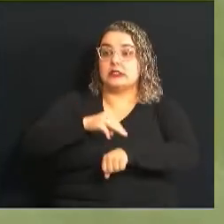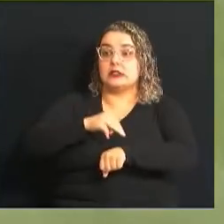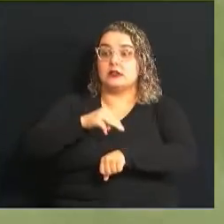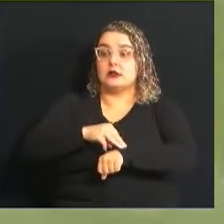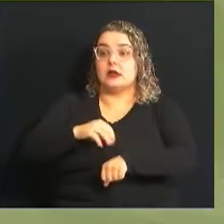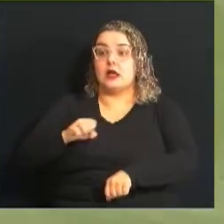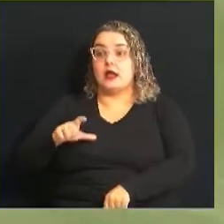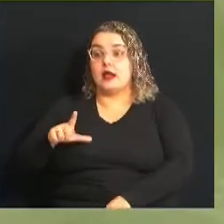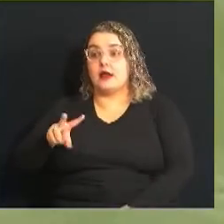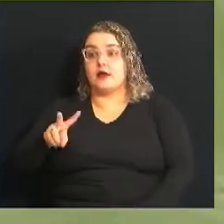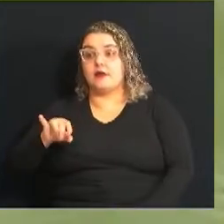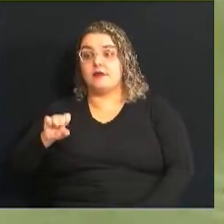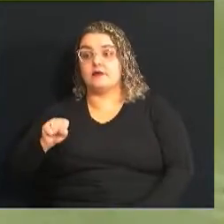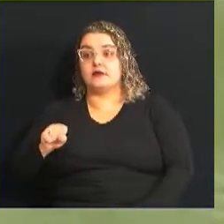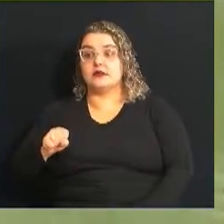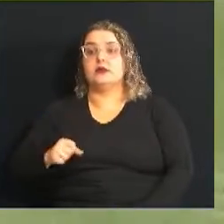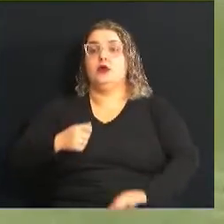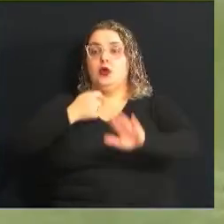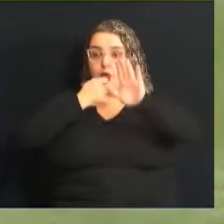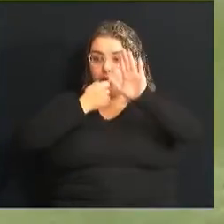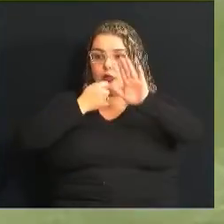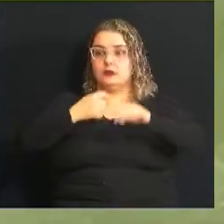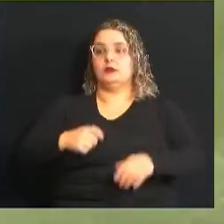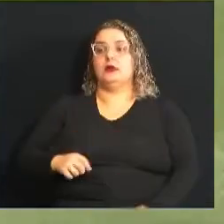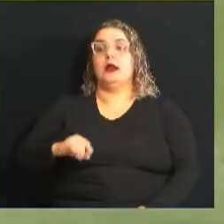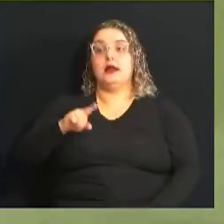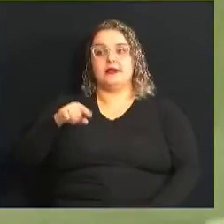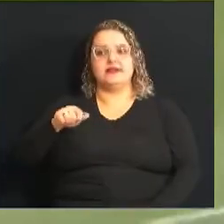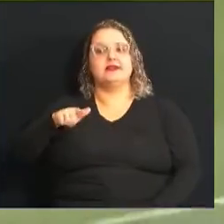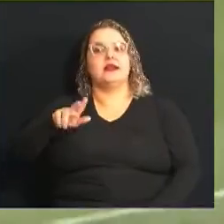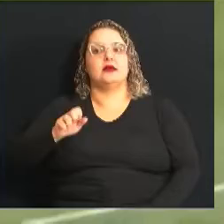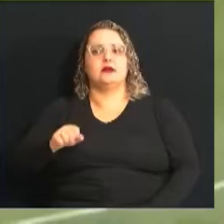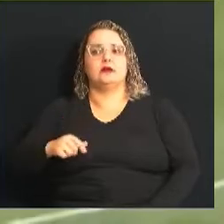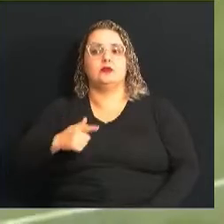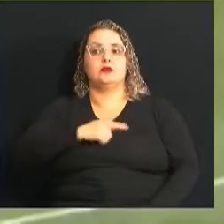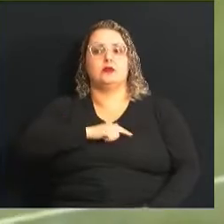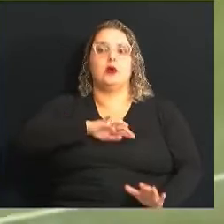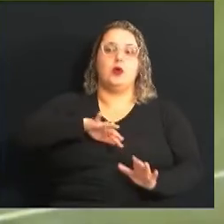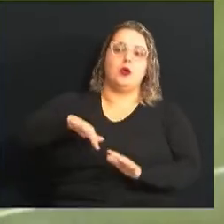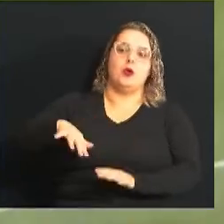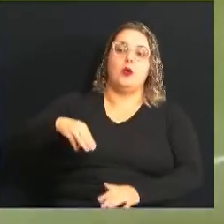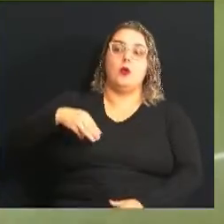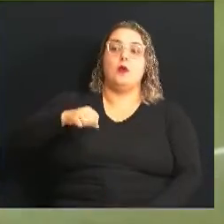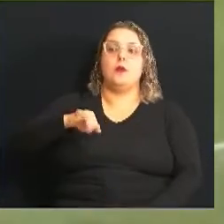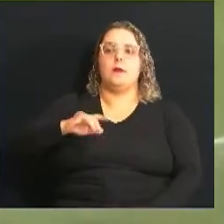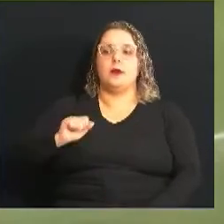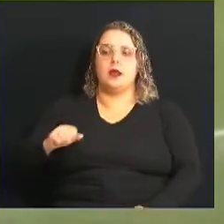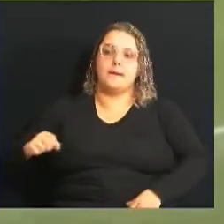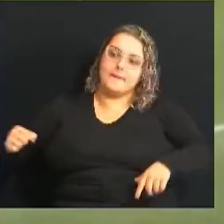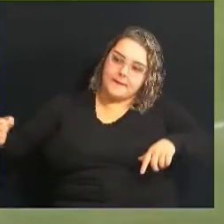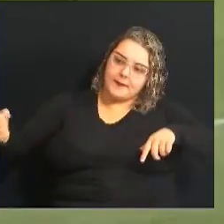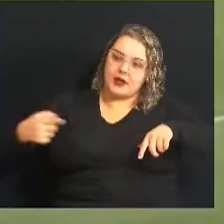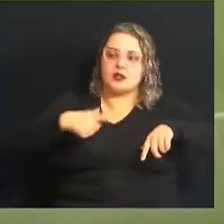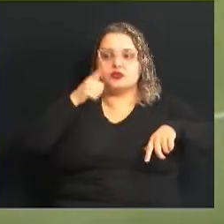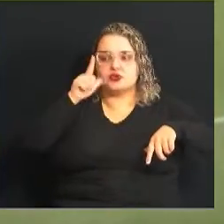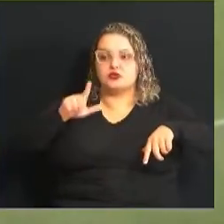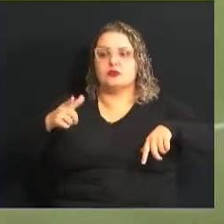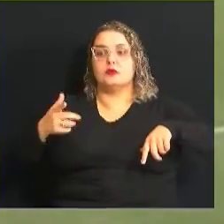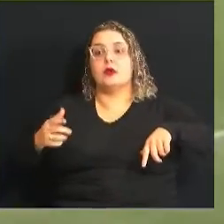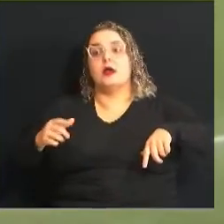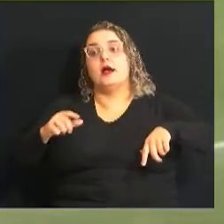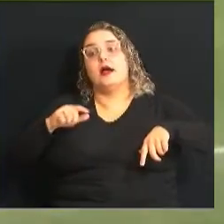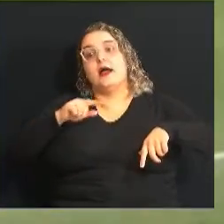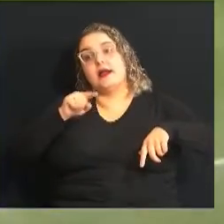Elvis cobrou falta. A zaga do Guarani afastou. Então o meia cruzou novamente. A zaga